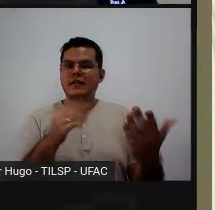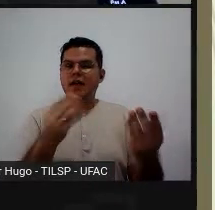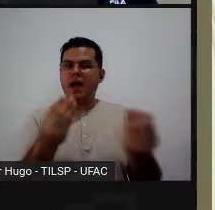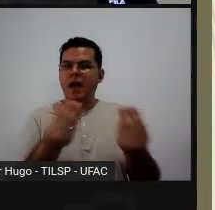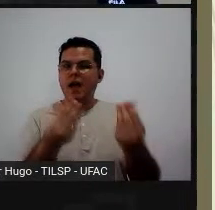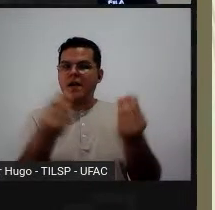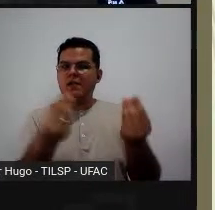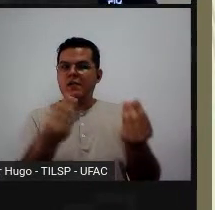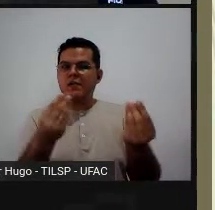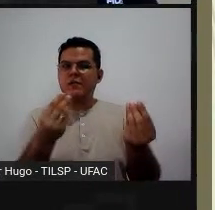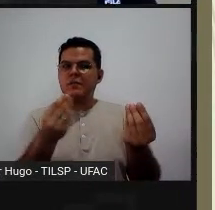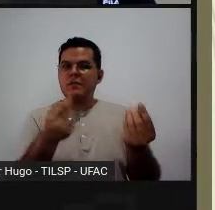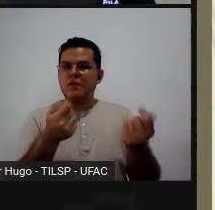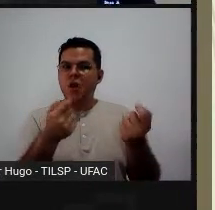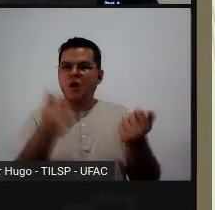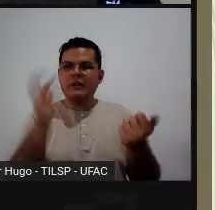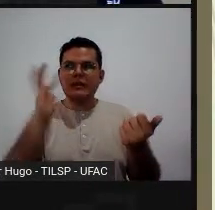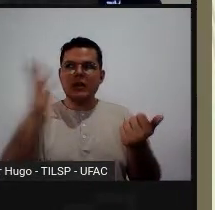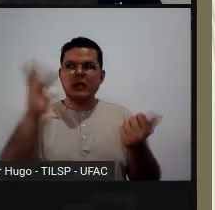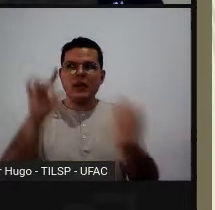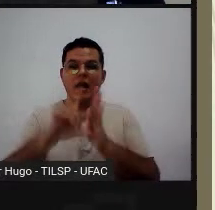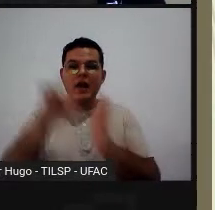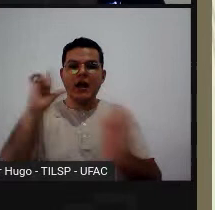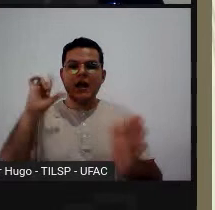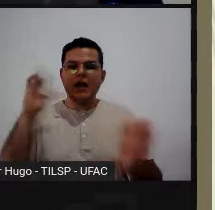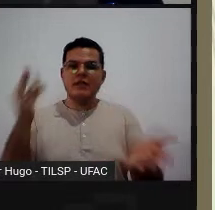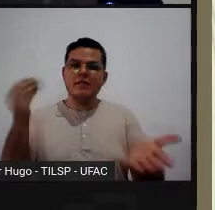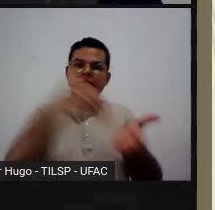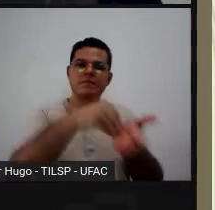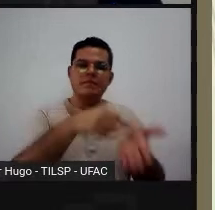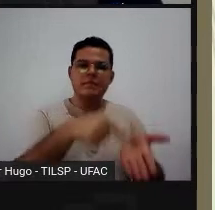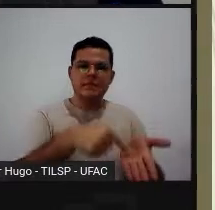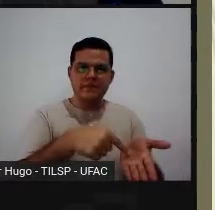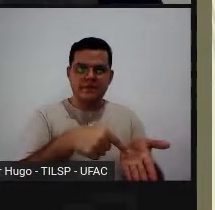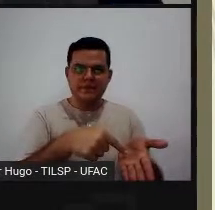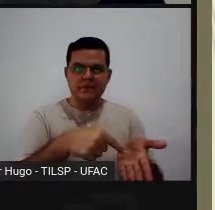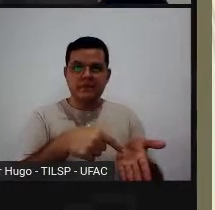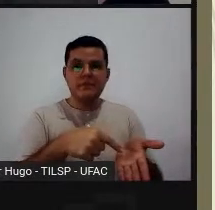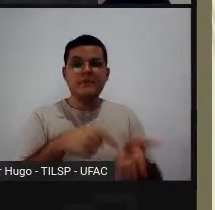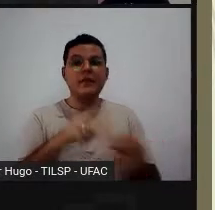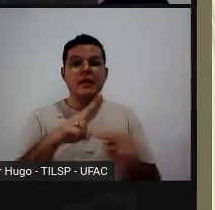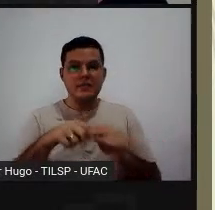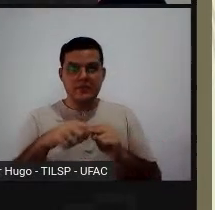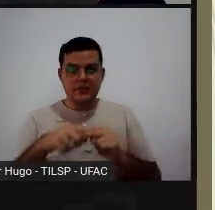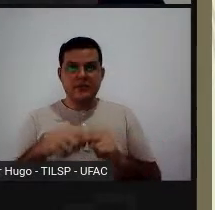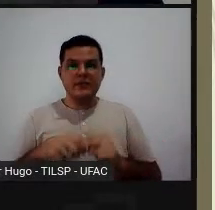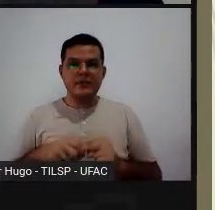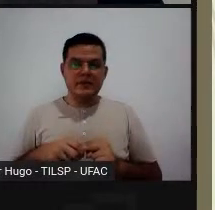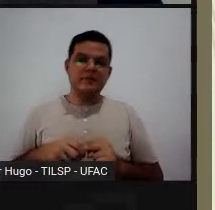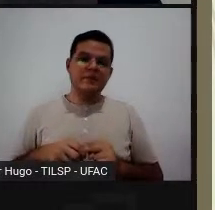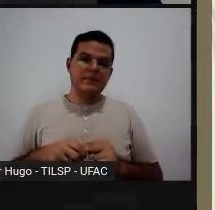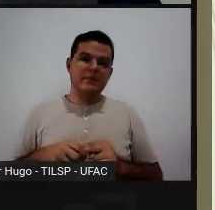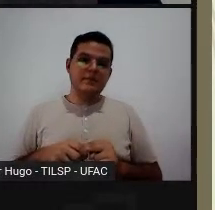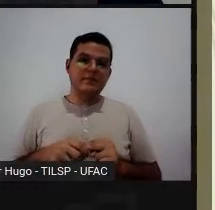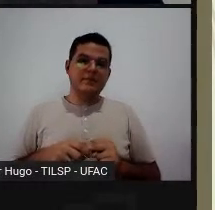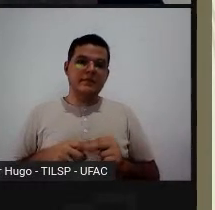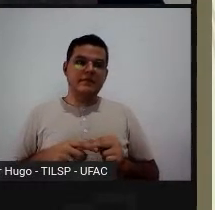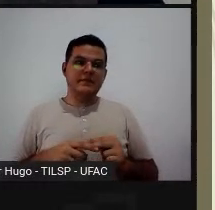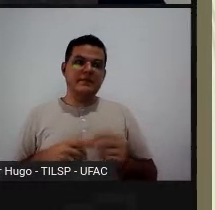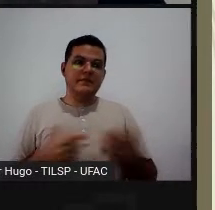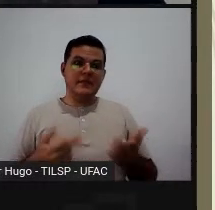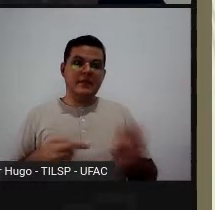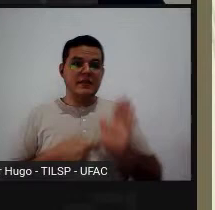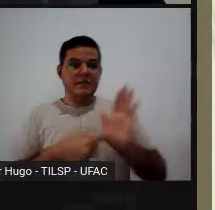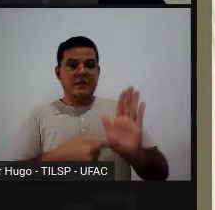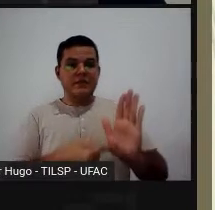Então, essa mudança, esse novo, de fato, ele se efetiva como um turbilhão, digamos assim, nas